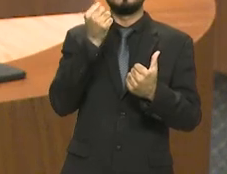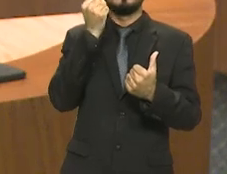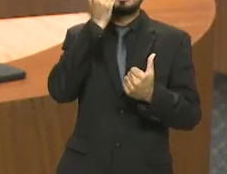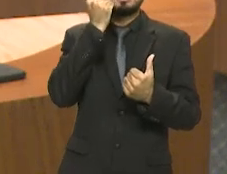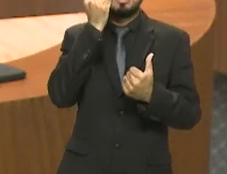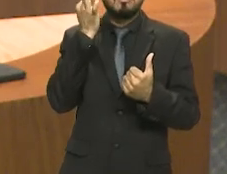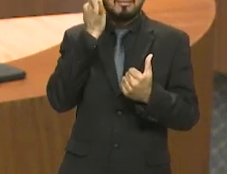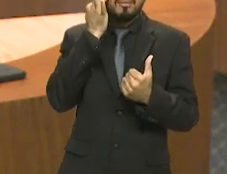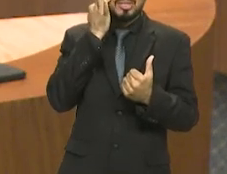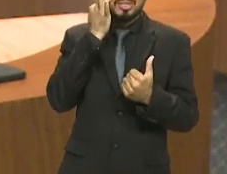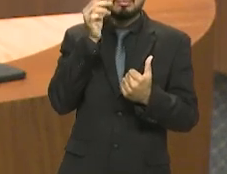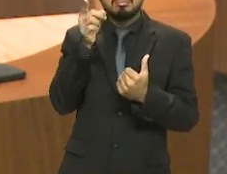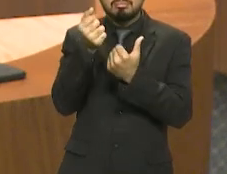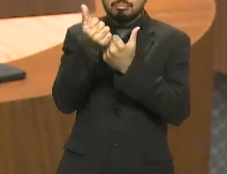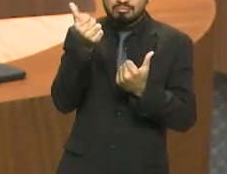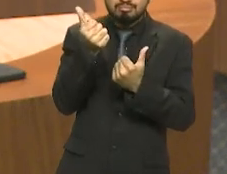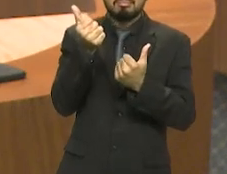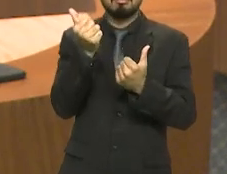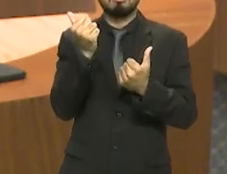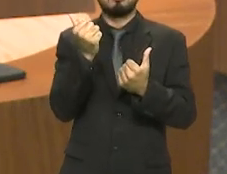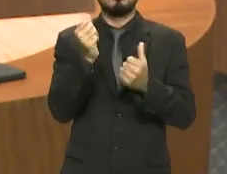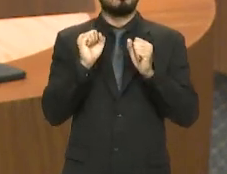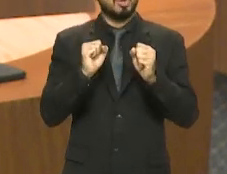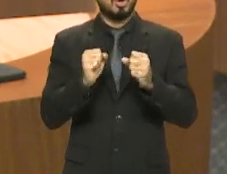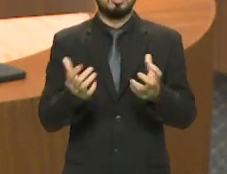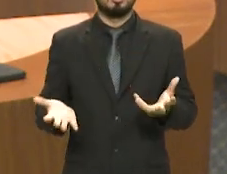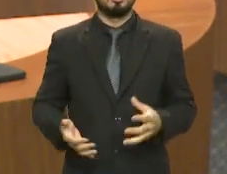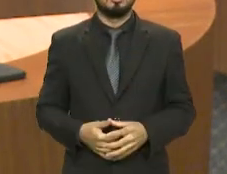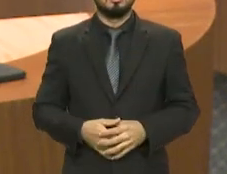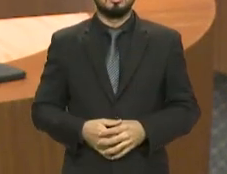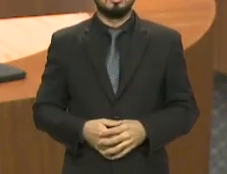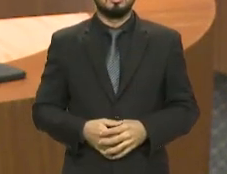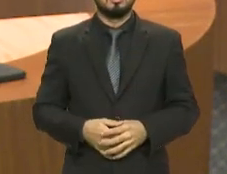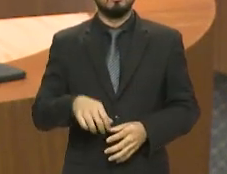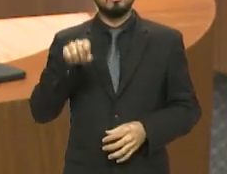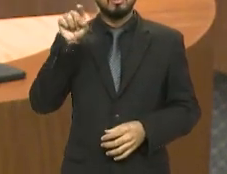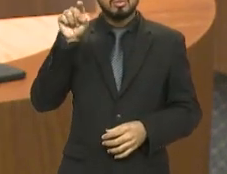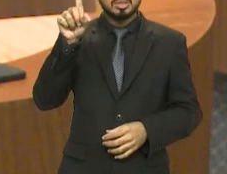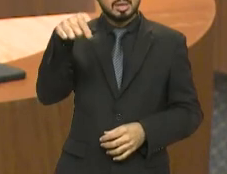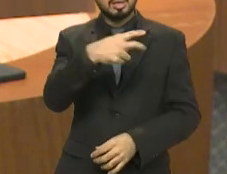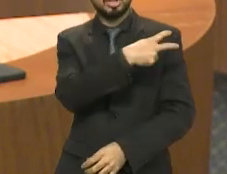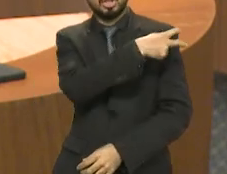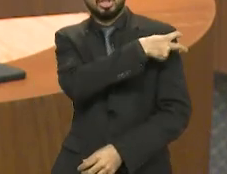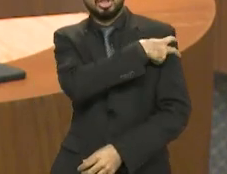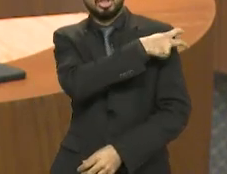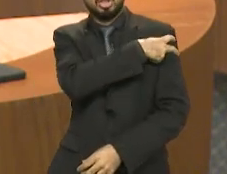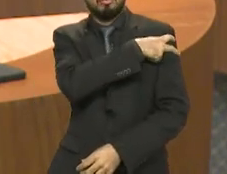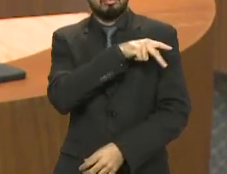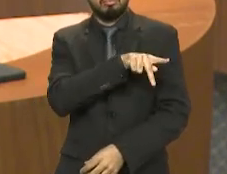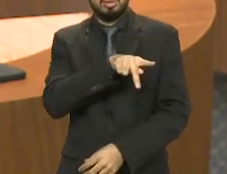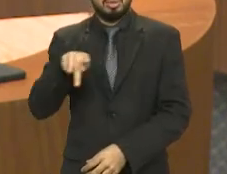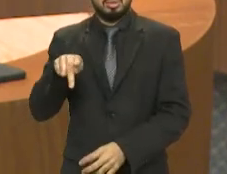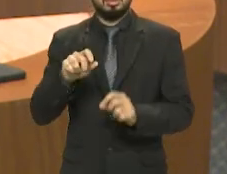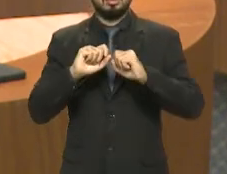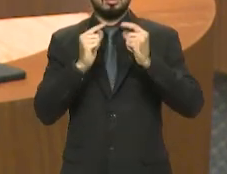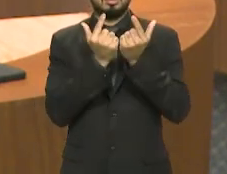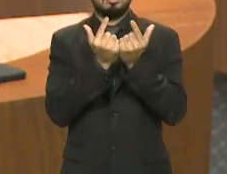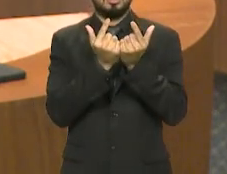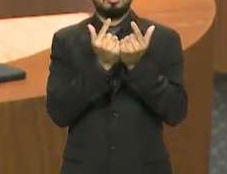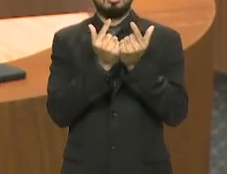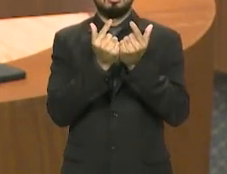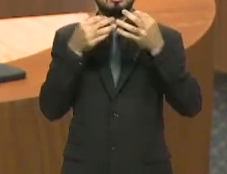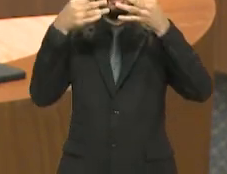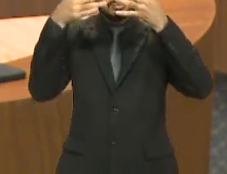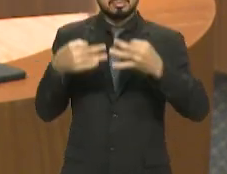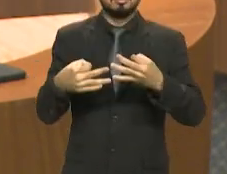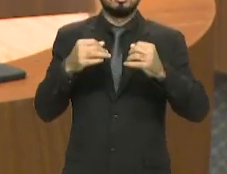Excelência tem essa força e é chefe de um poder. E absoluta certeza que esse poder estará ao seu lado nas